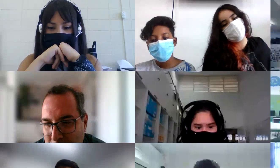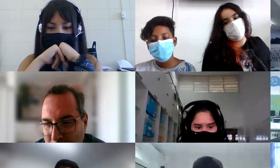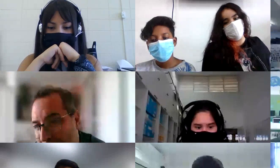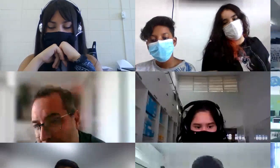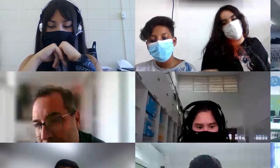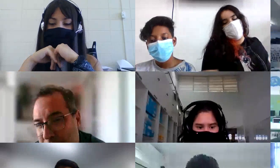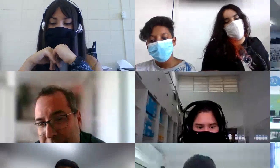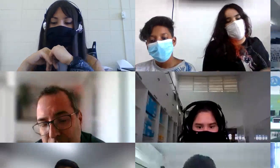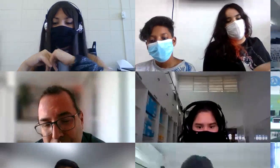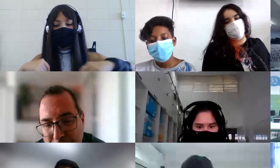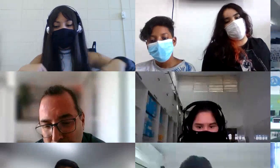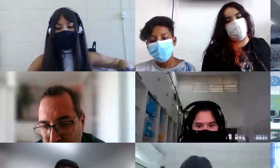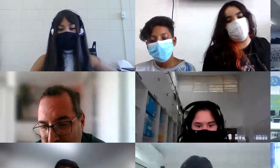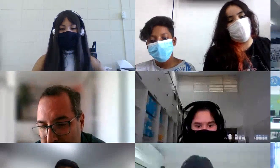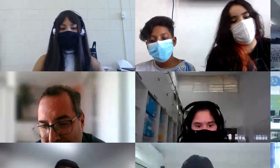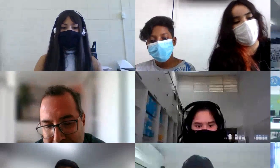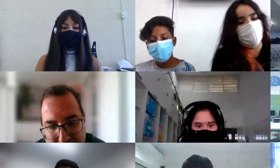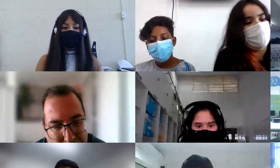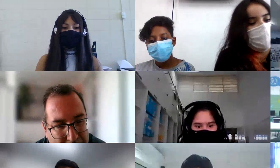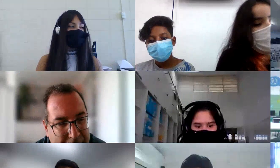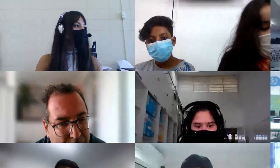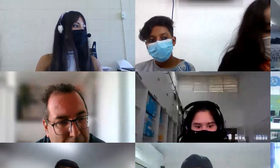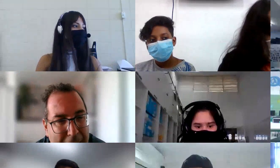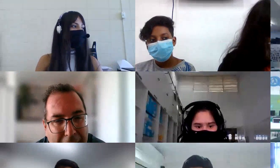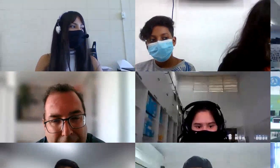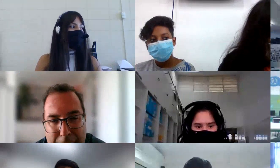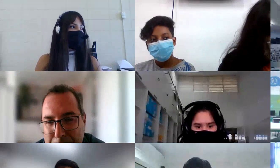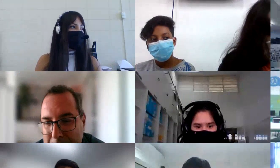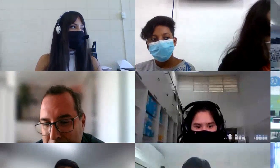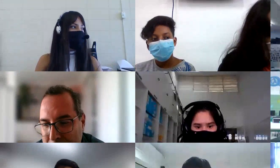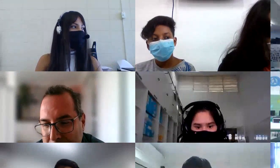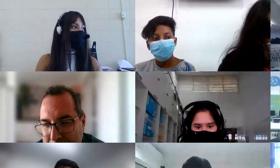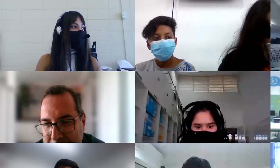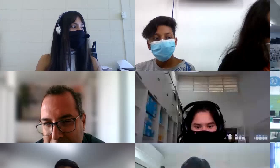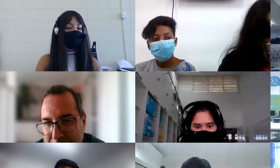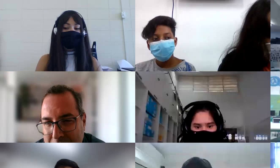Ebiatra com H, Eb, deusa da juventude. Ebiatra, Benito Ebiatra.